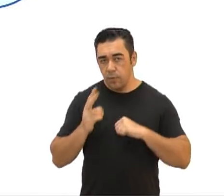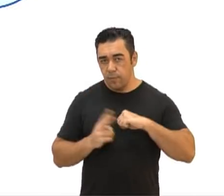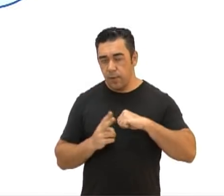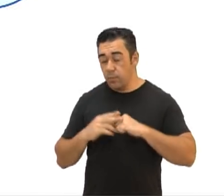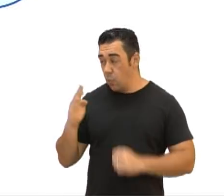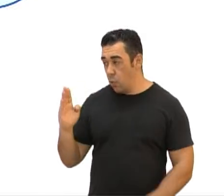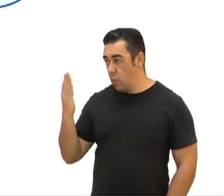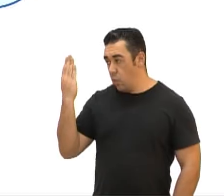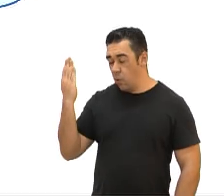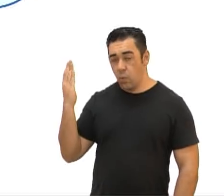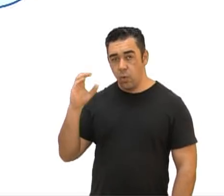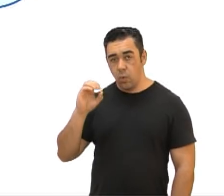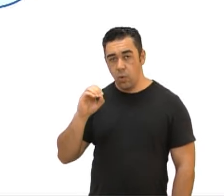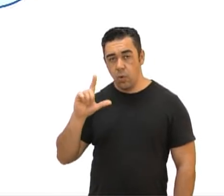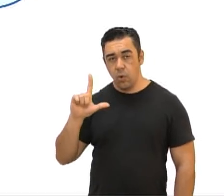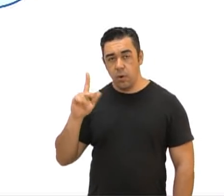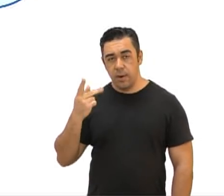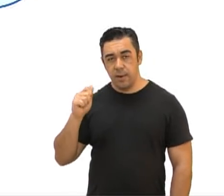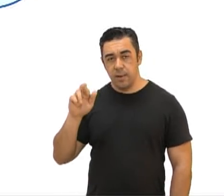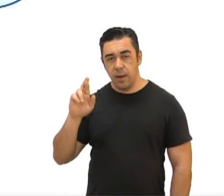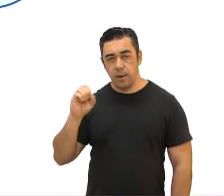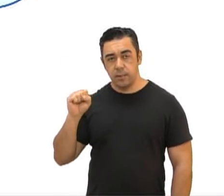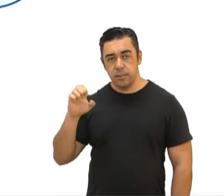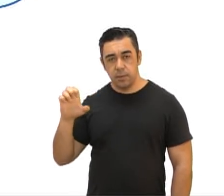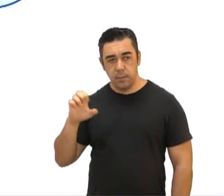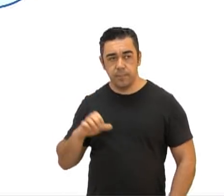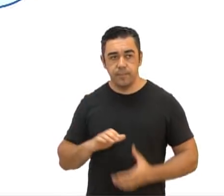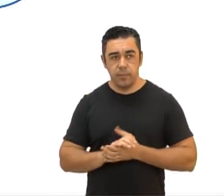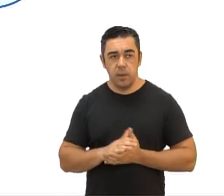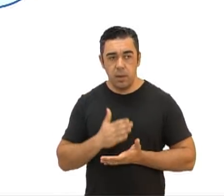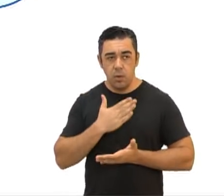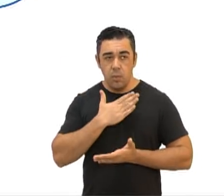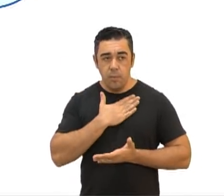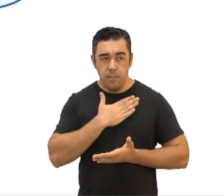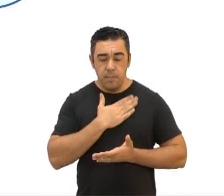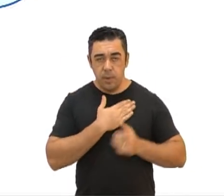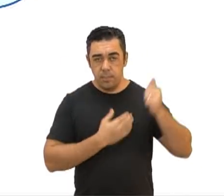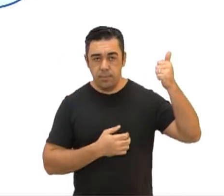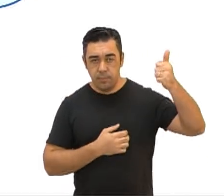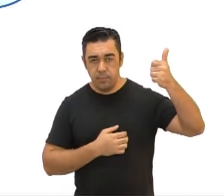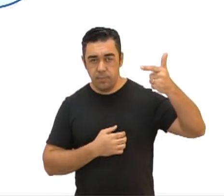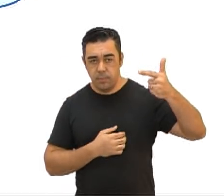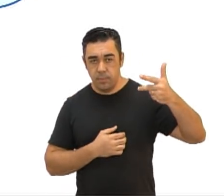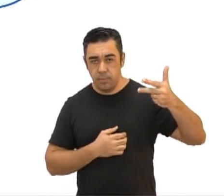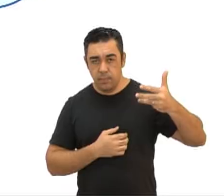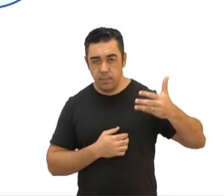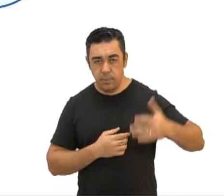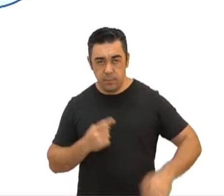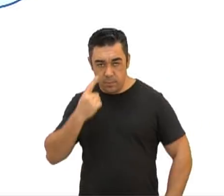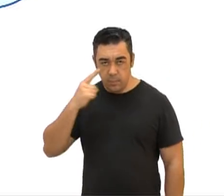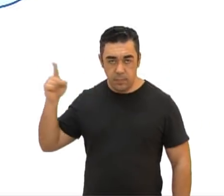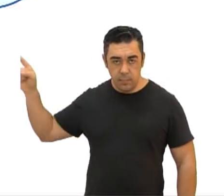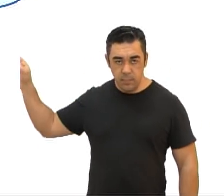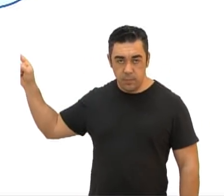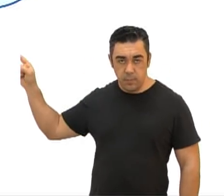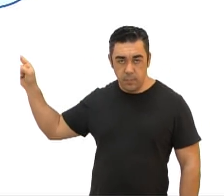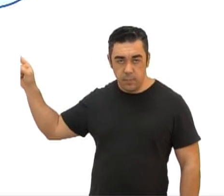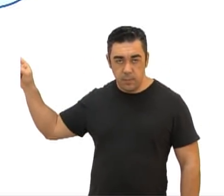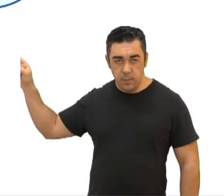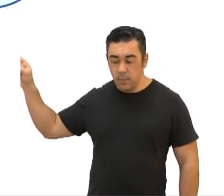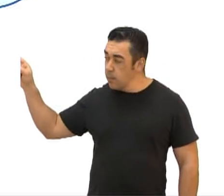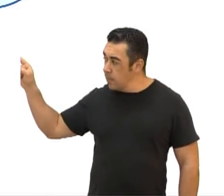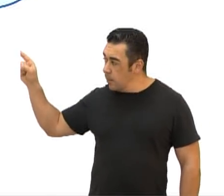gente tem trabalhado aí, né? Então, conjugado ali, eu me olhei, tu te olhaste e ele se olhou. Nós